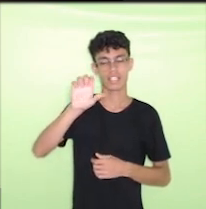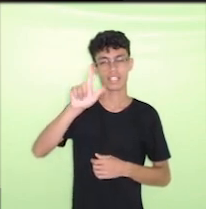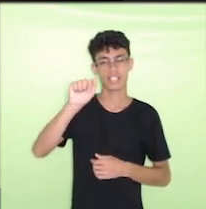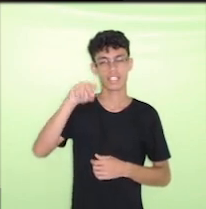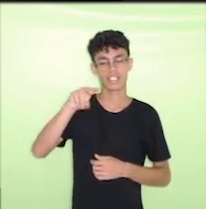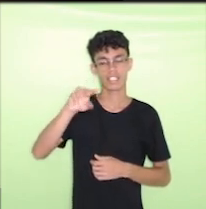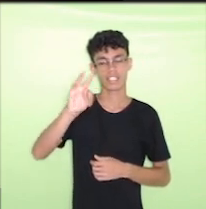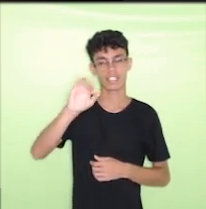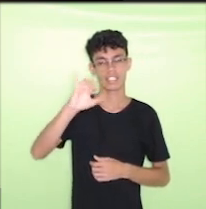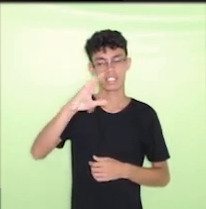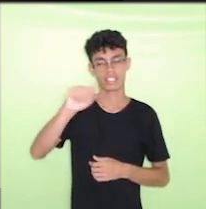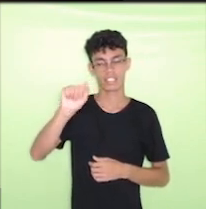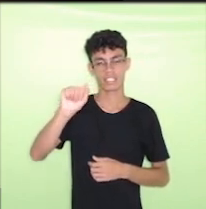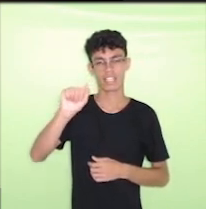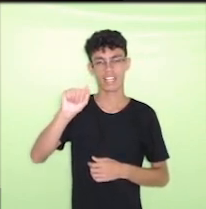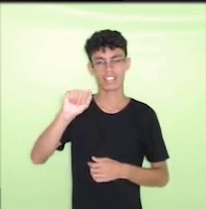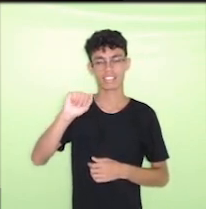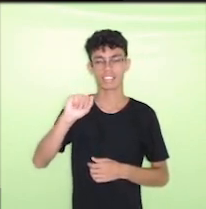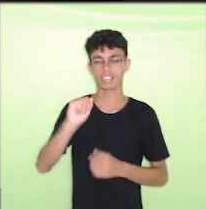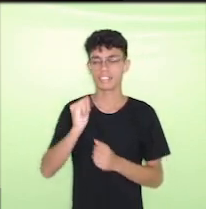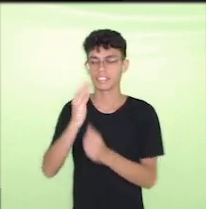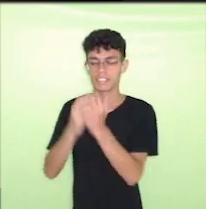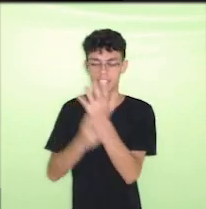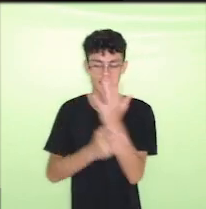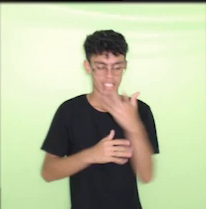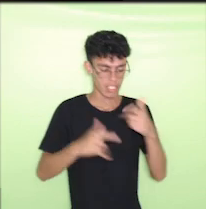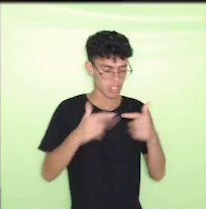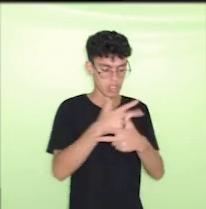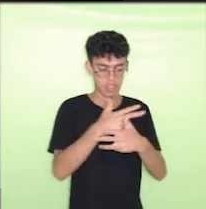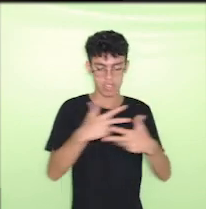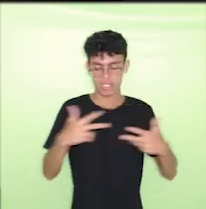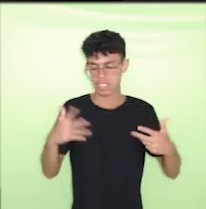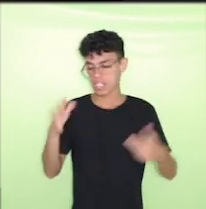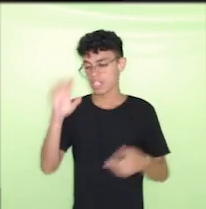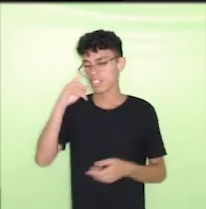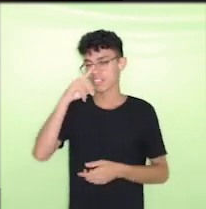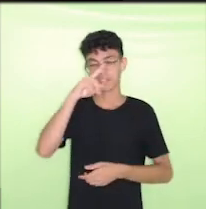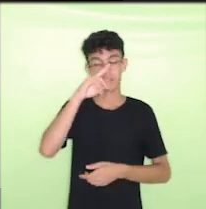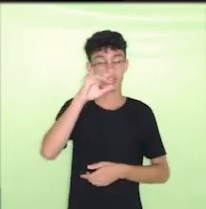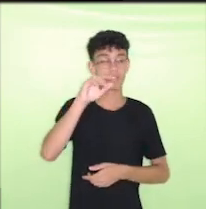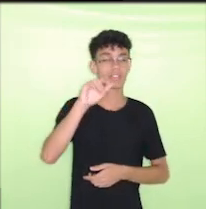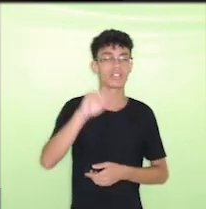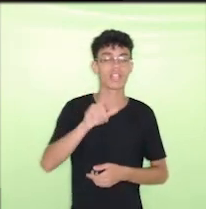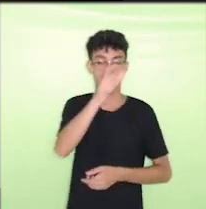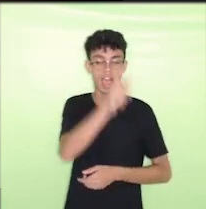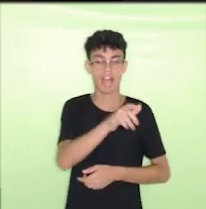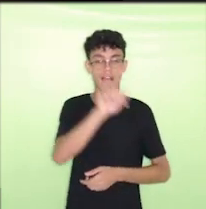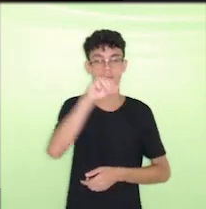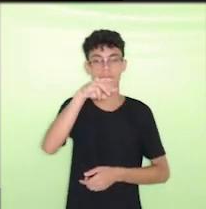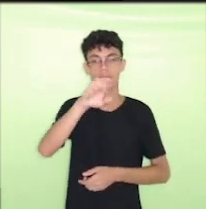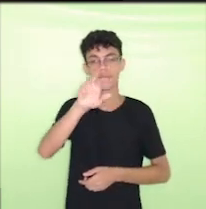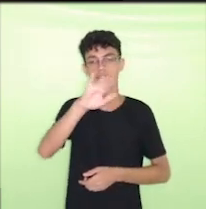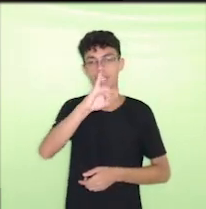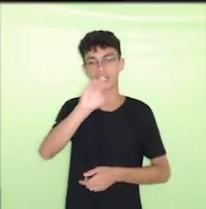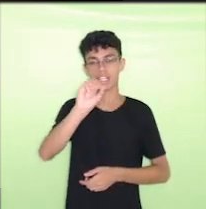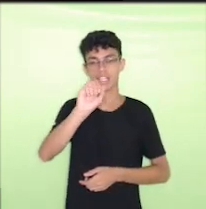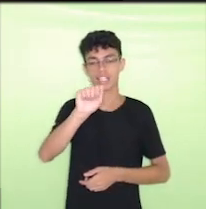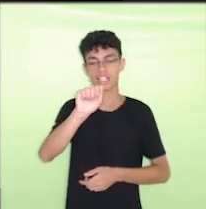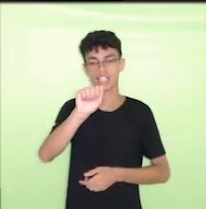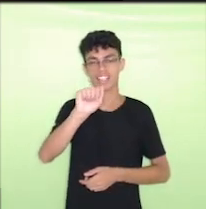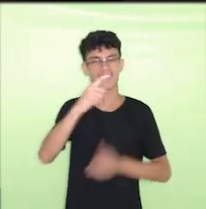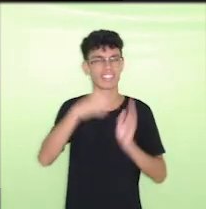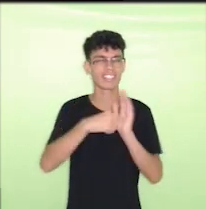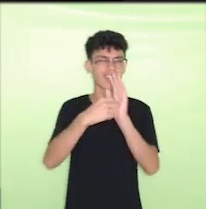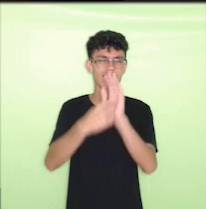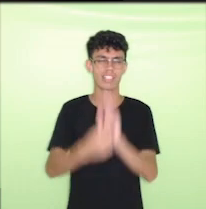A natureza é tão artificiosa. Artificiosa é a América. Eis uma demonstração